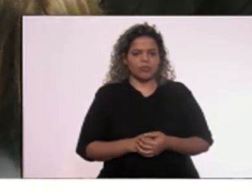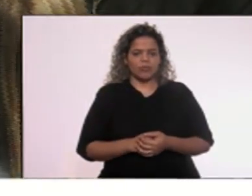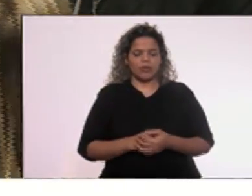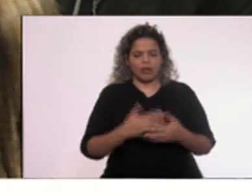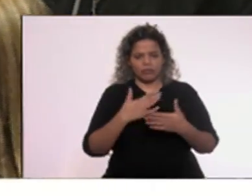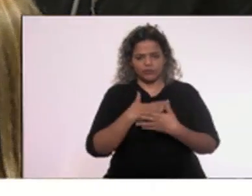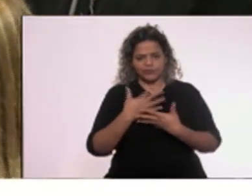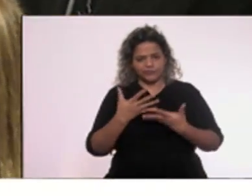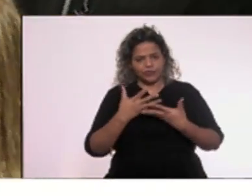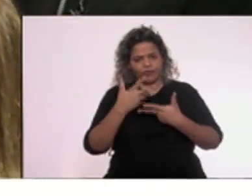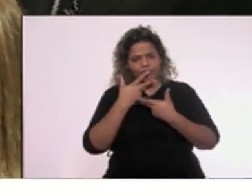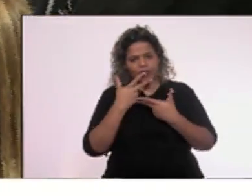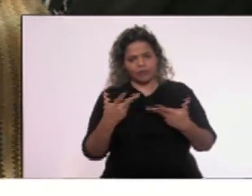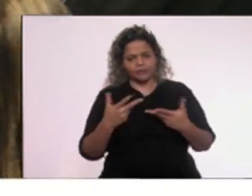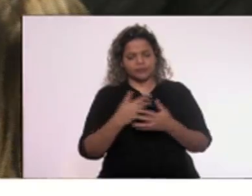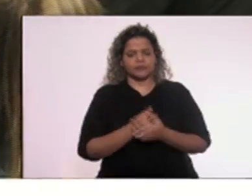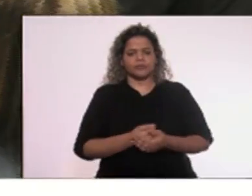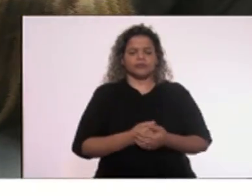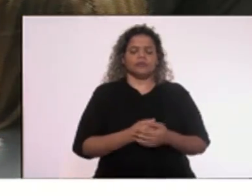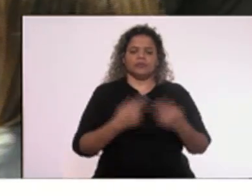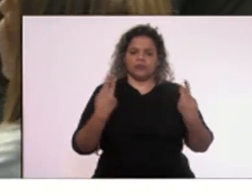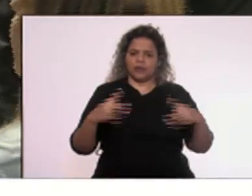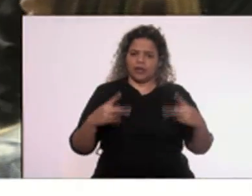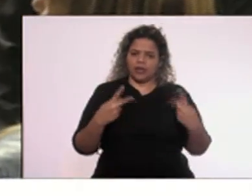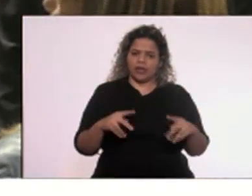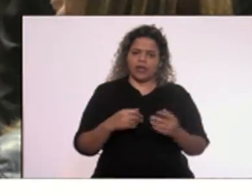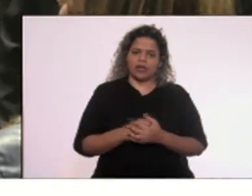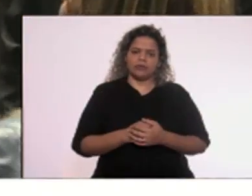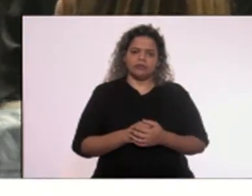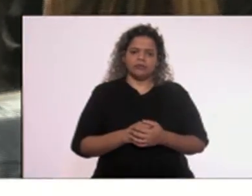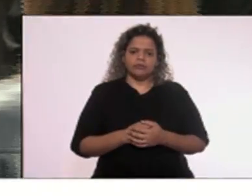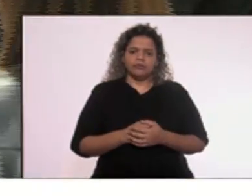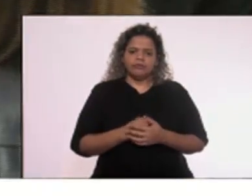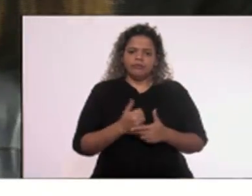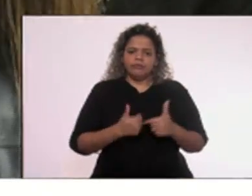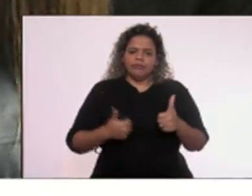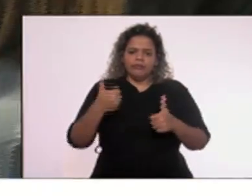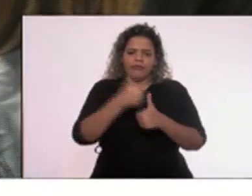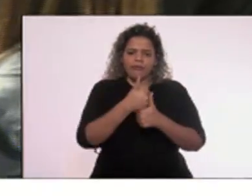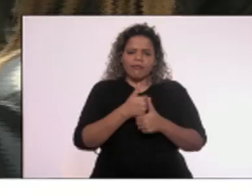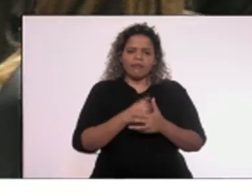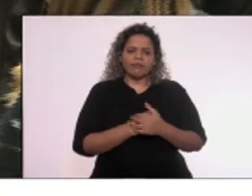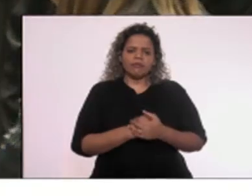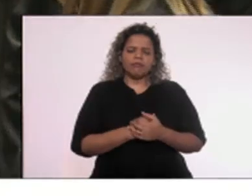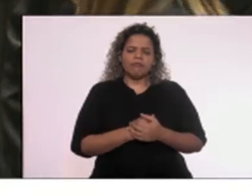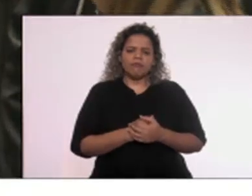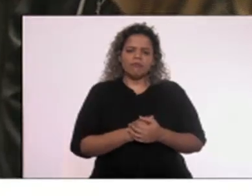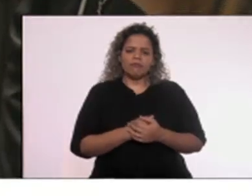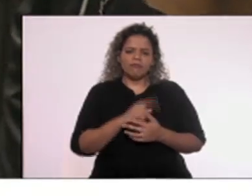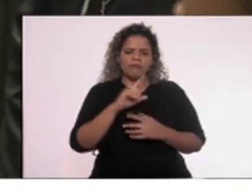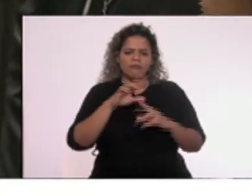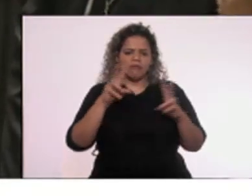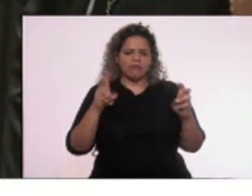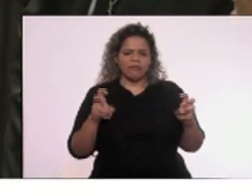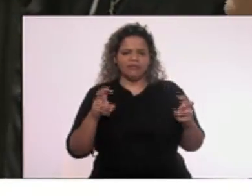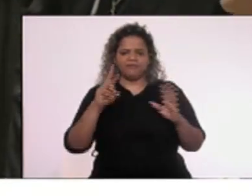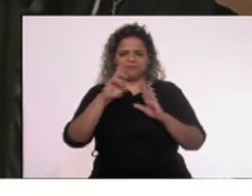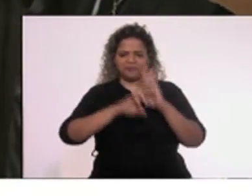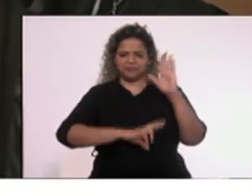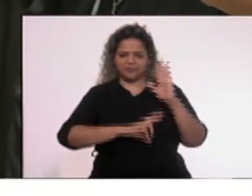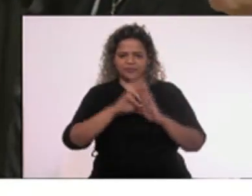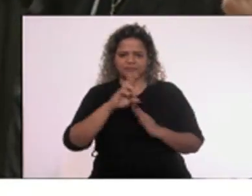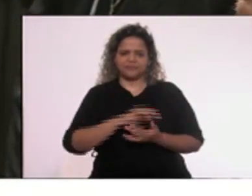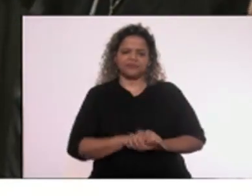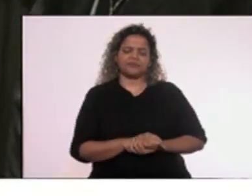dando o parecer por substitutivo com a seguinte redação.